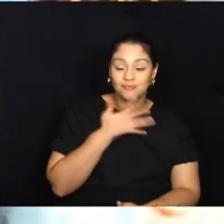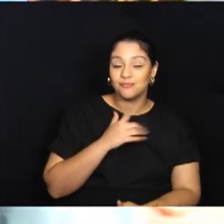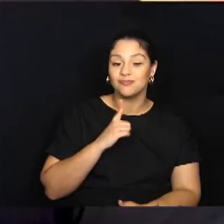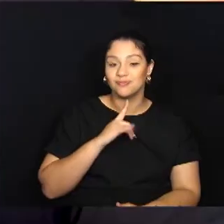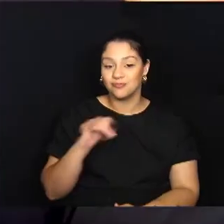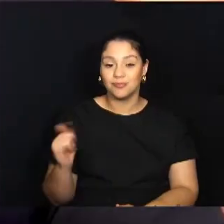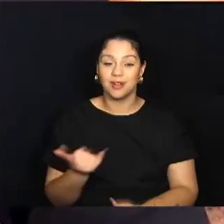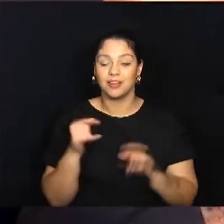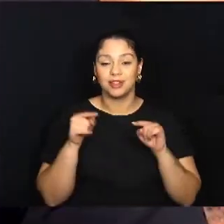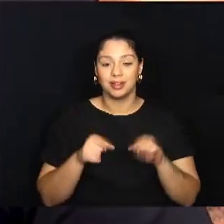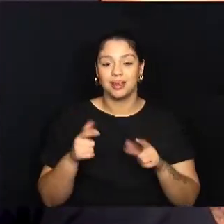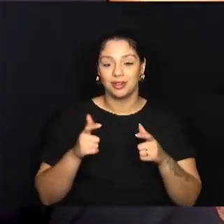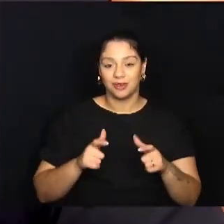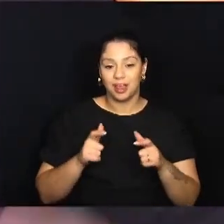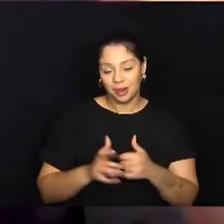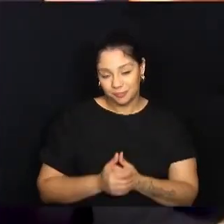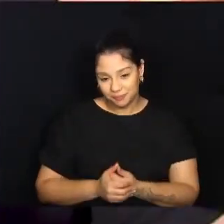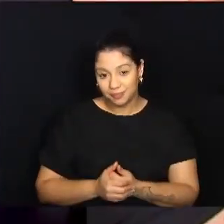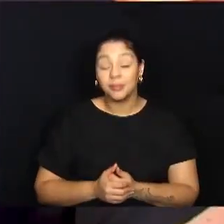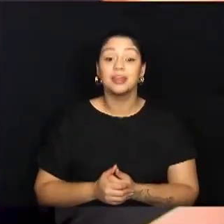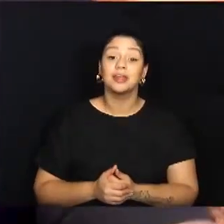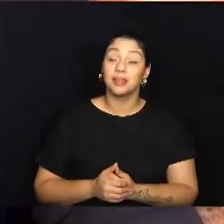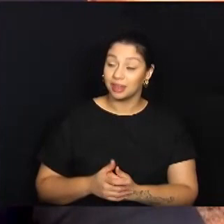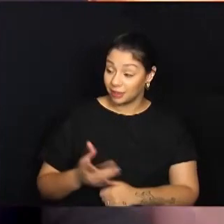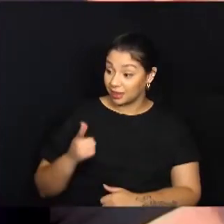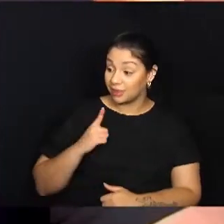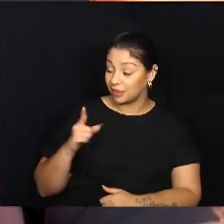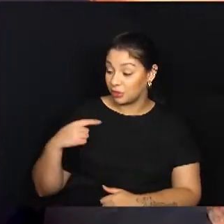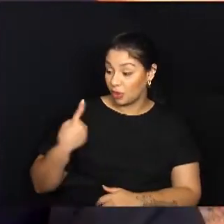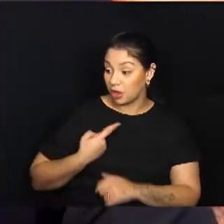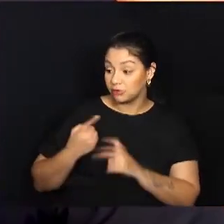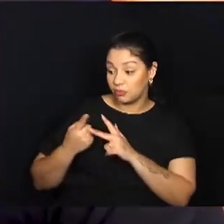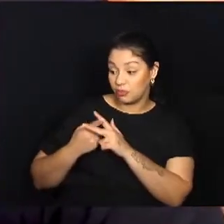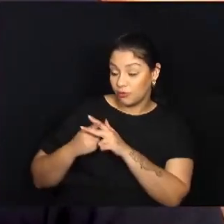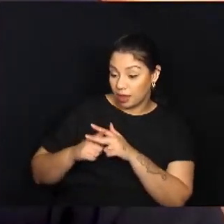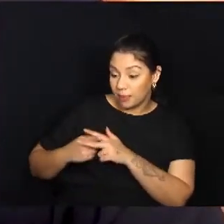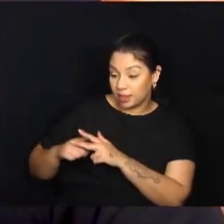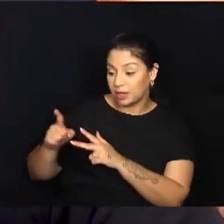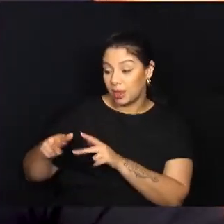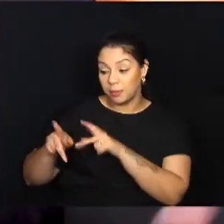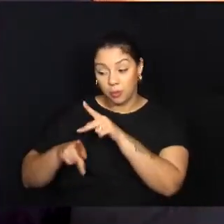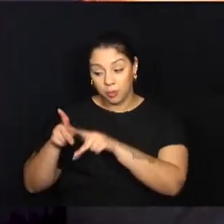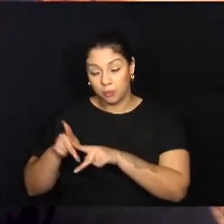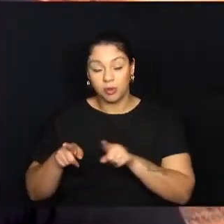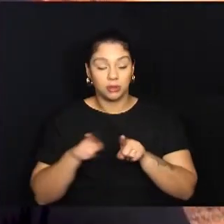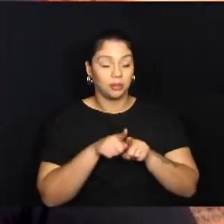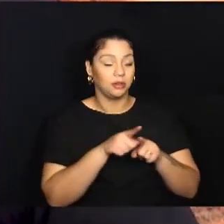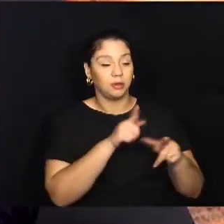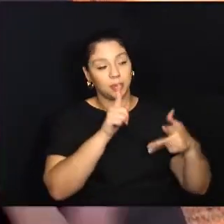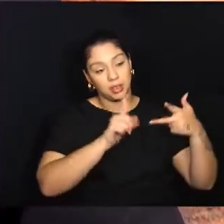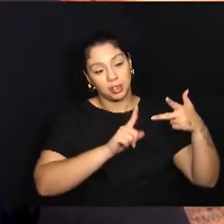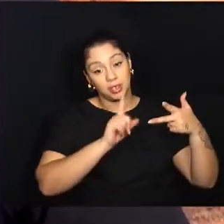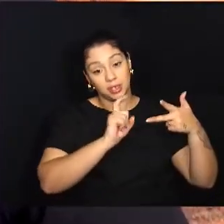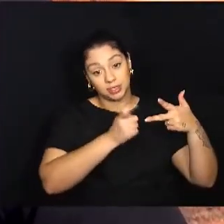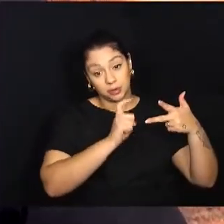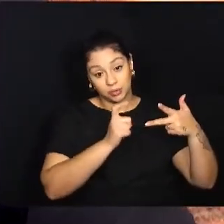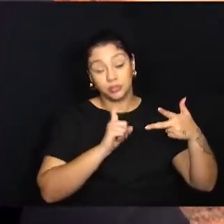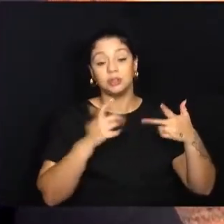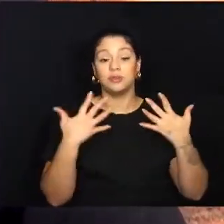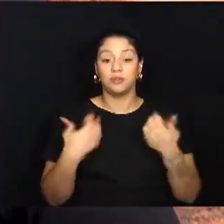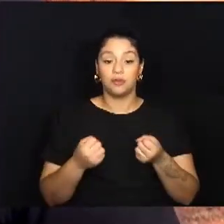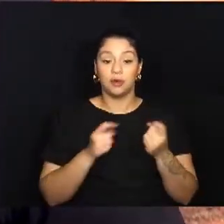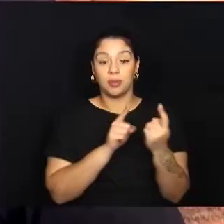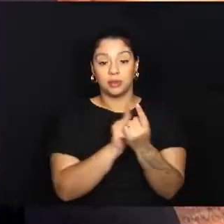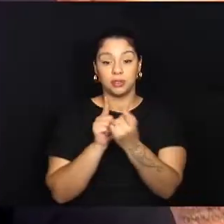vida aqui para a região. A gente é um instrumento, né, intermediário entre a população e o Poder Executivo. É isso que a gente faz, atende a